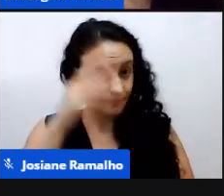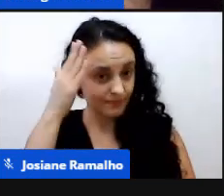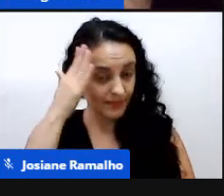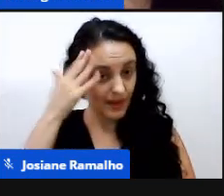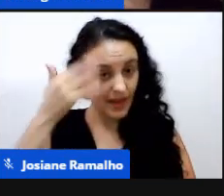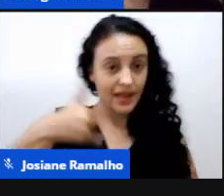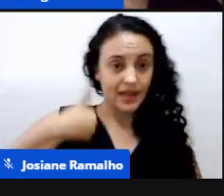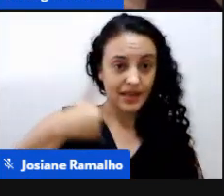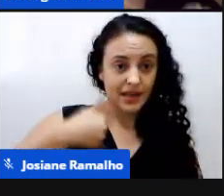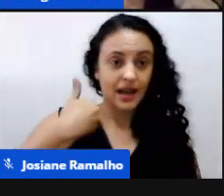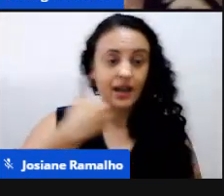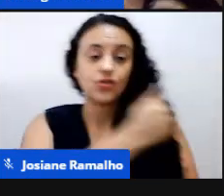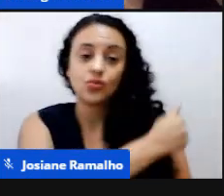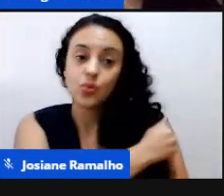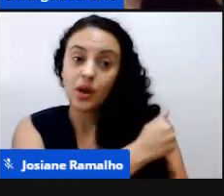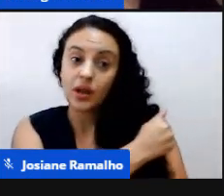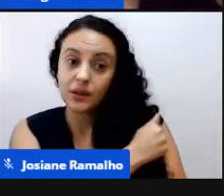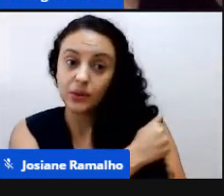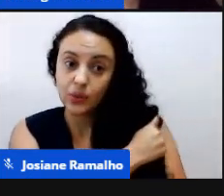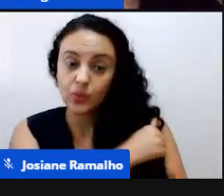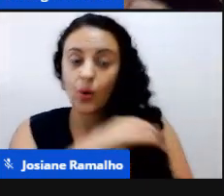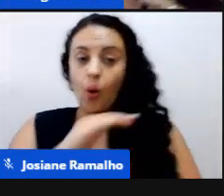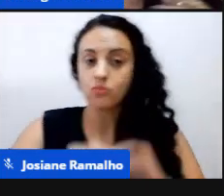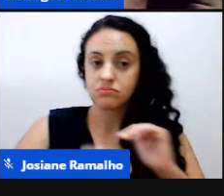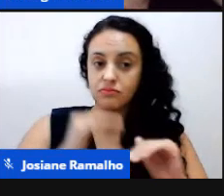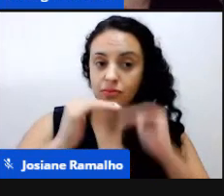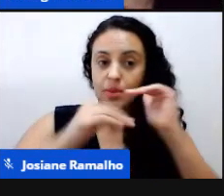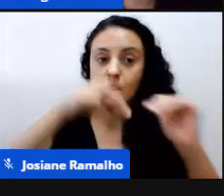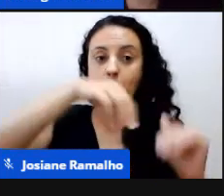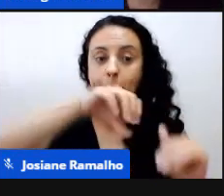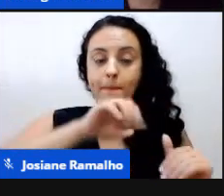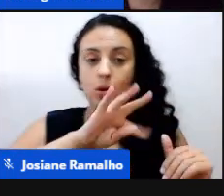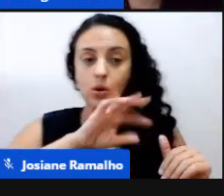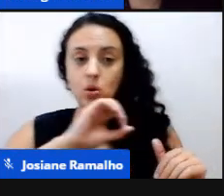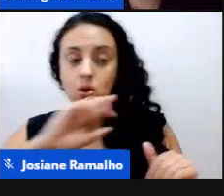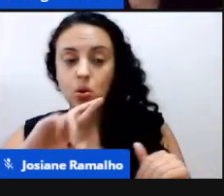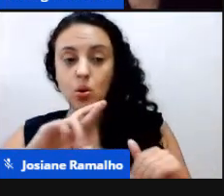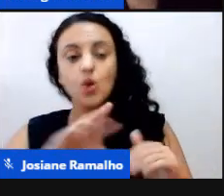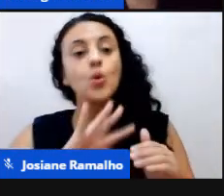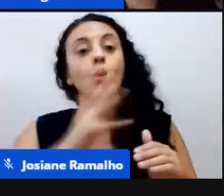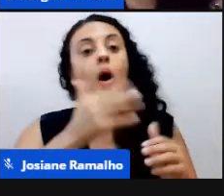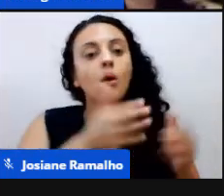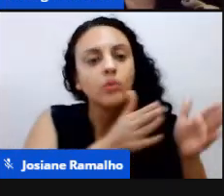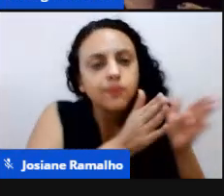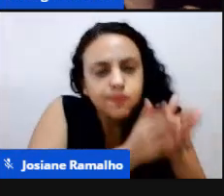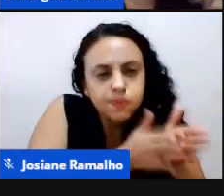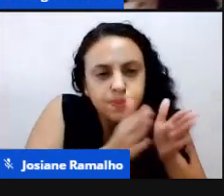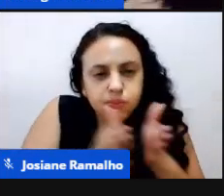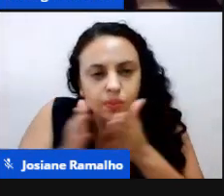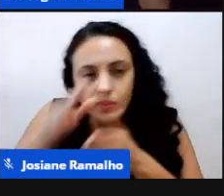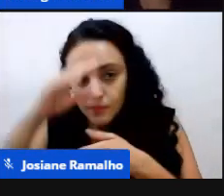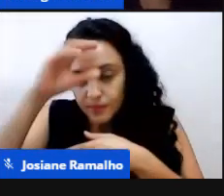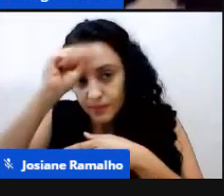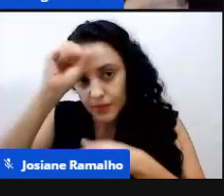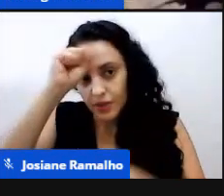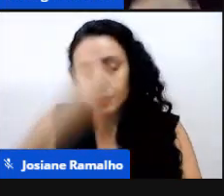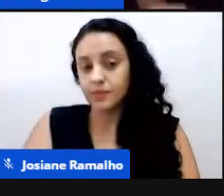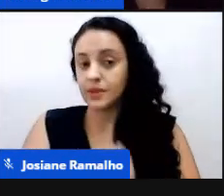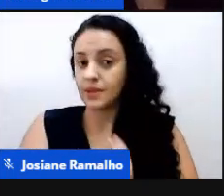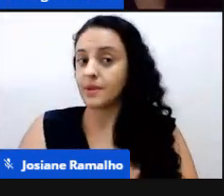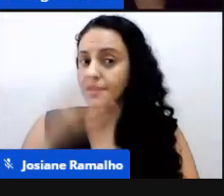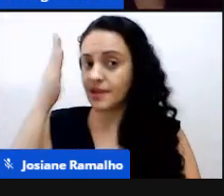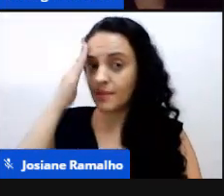desenvolvimento motor que ele está, o estágio de aprendizagem que ele está. Então, você sabe que ali no grupo 2, ele